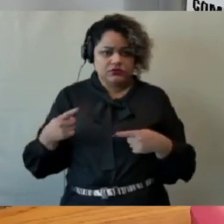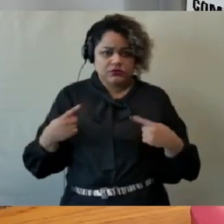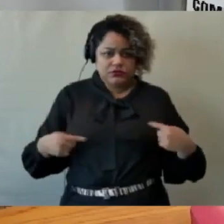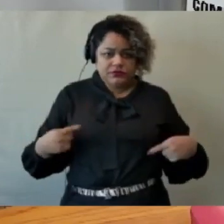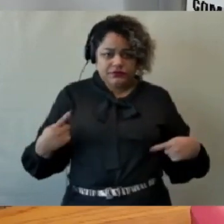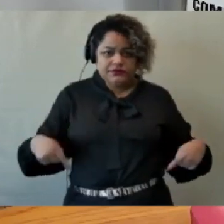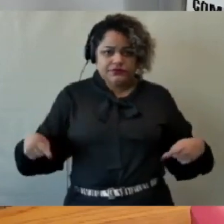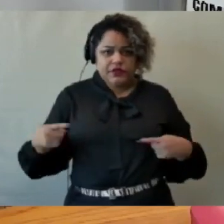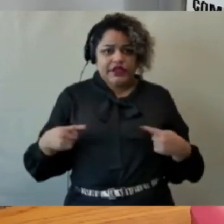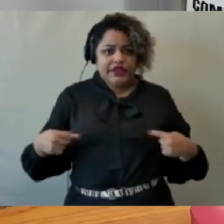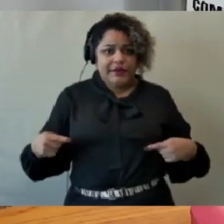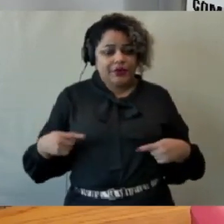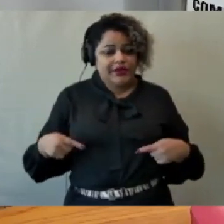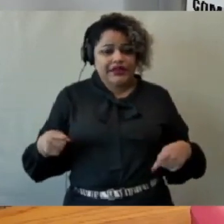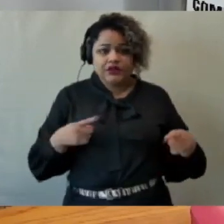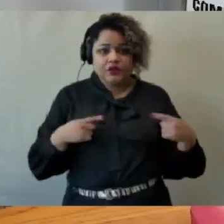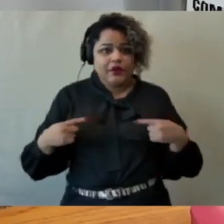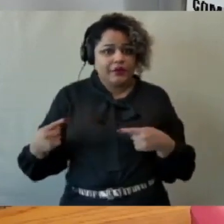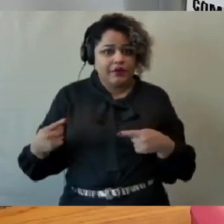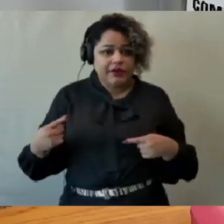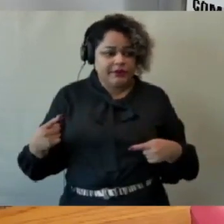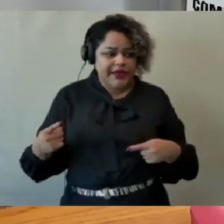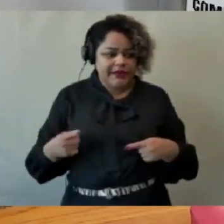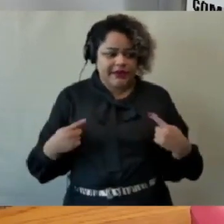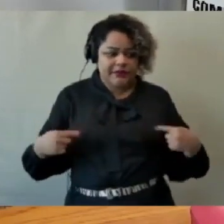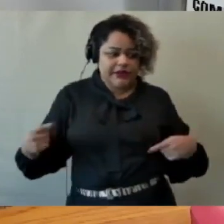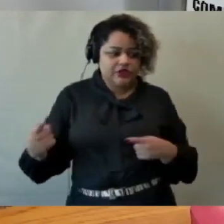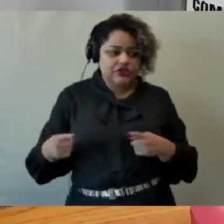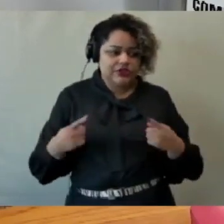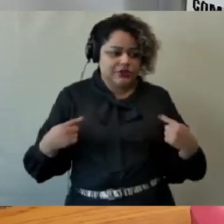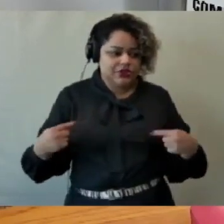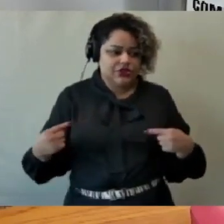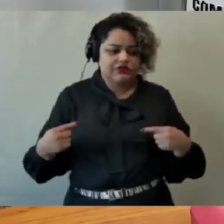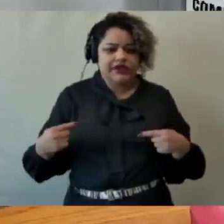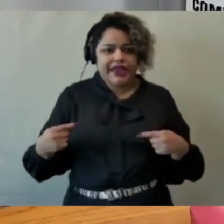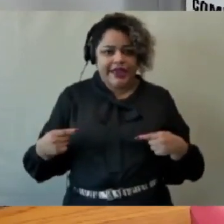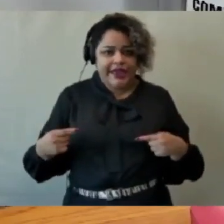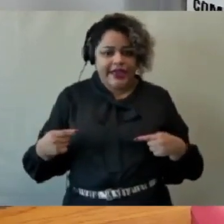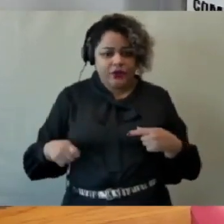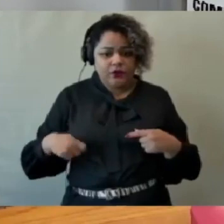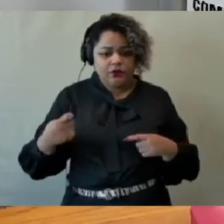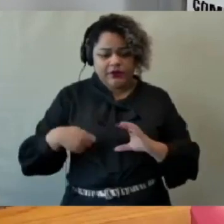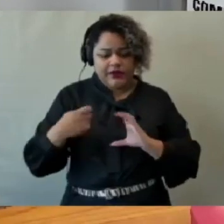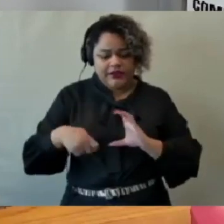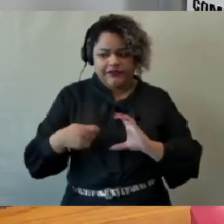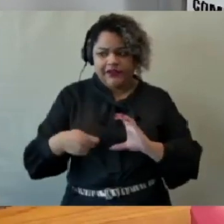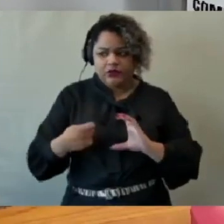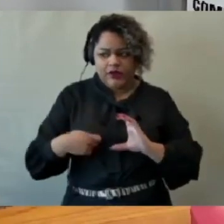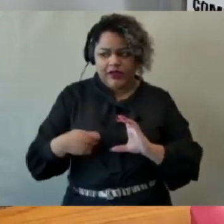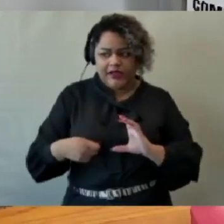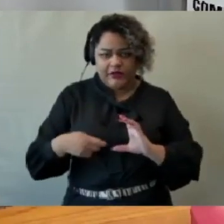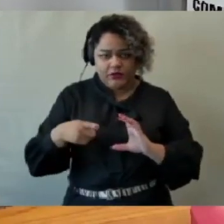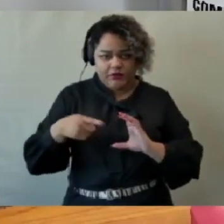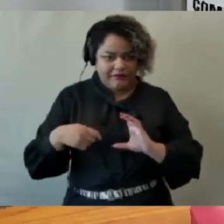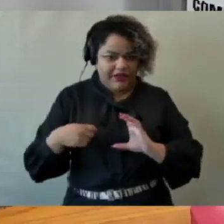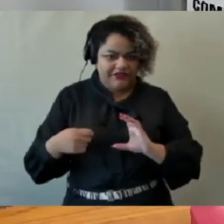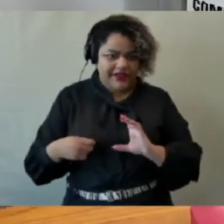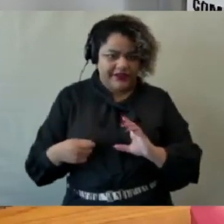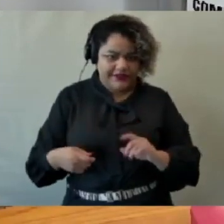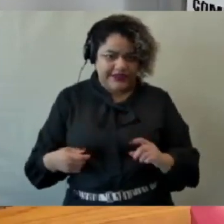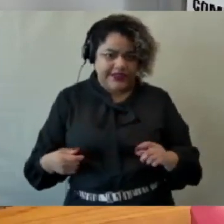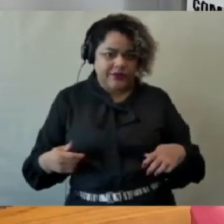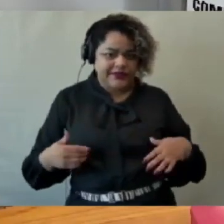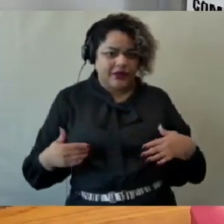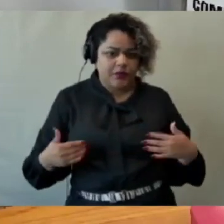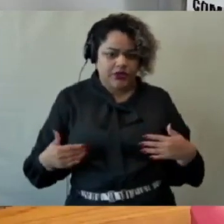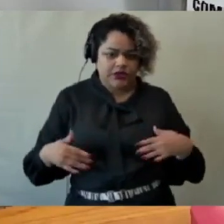pedagogia, ensino superior, eu acho que tem que ver tudo isso. Eu acredito que você, quando você estava lá na sua cidade,